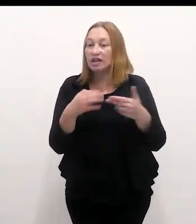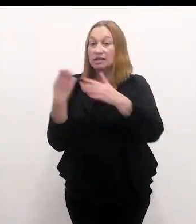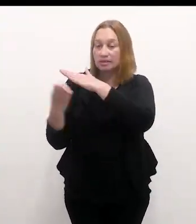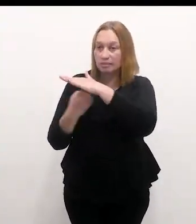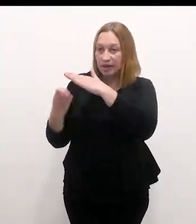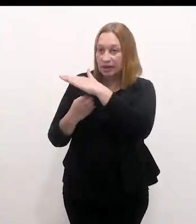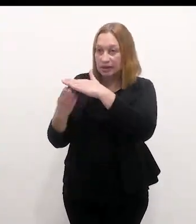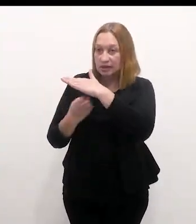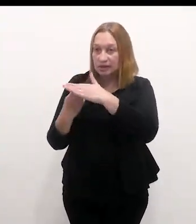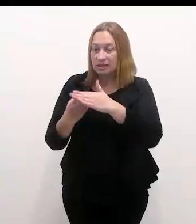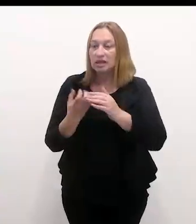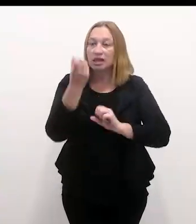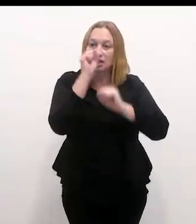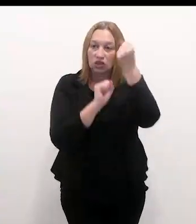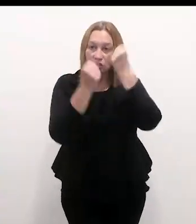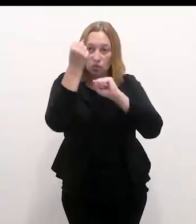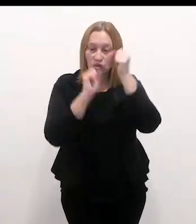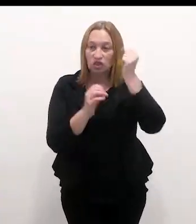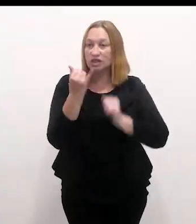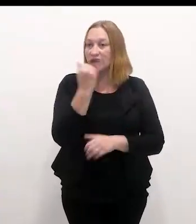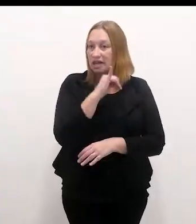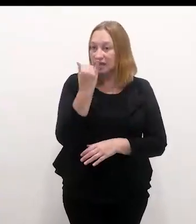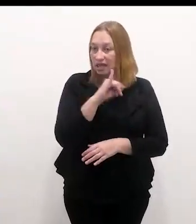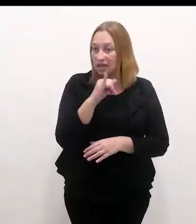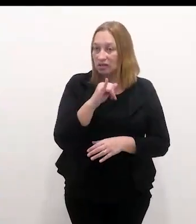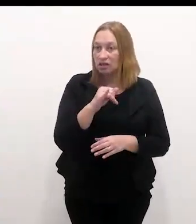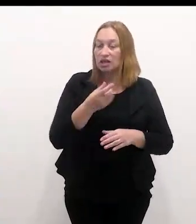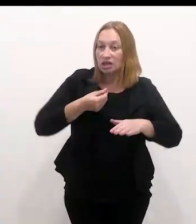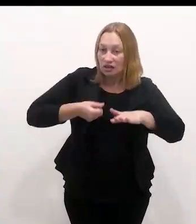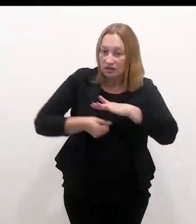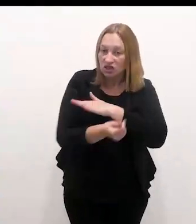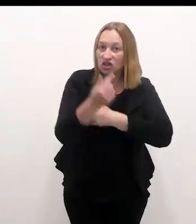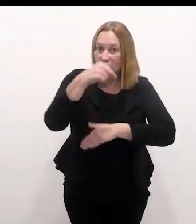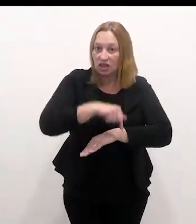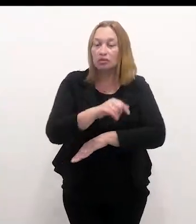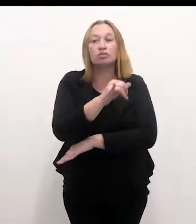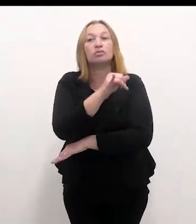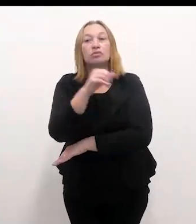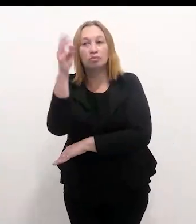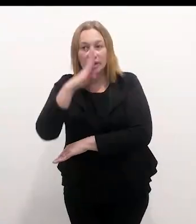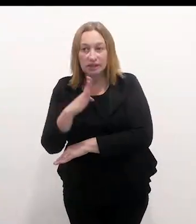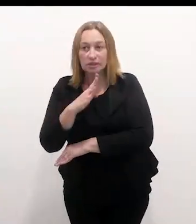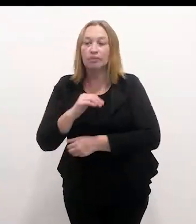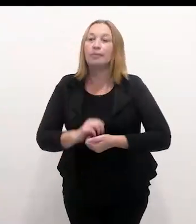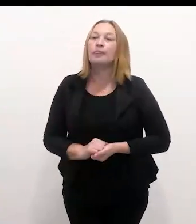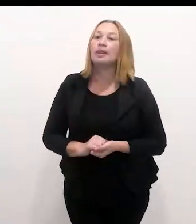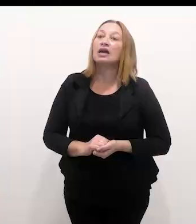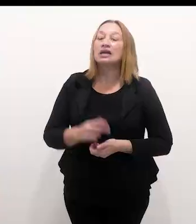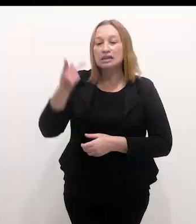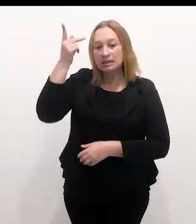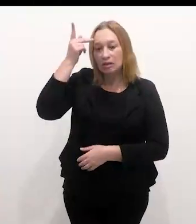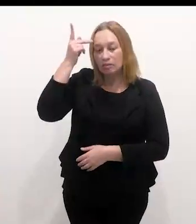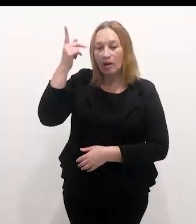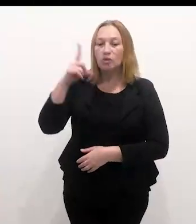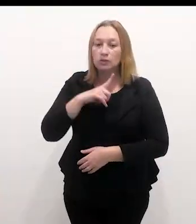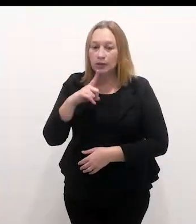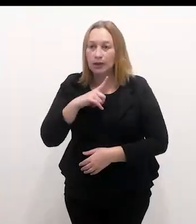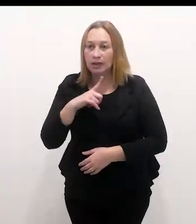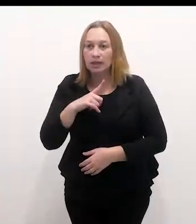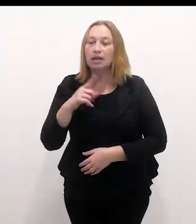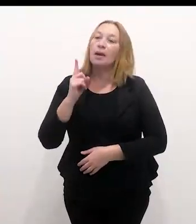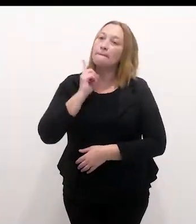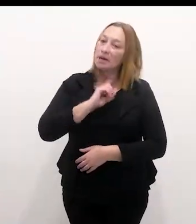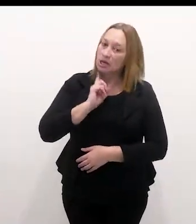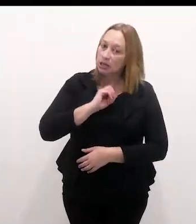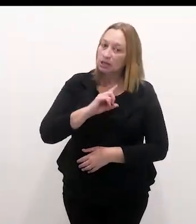também muitas empresas e indústrias da Itália que fizeram investimentos aqui no Brasil. São Paulo